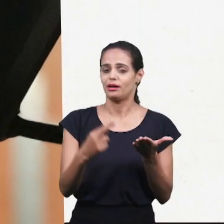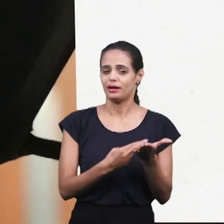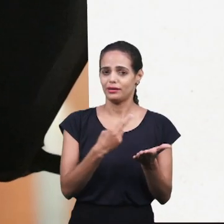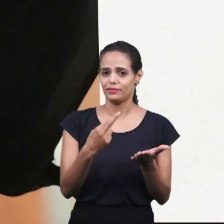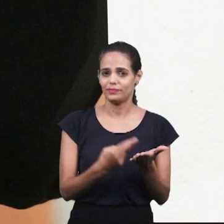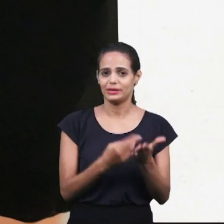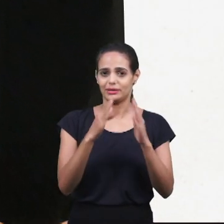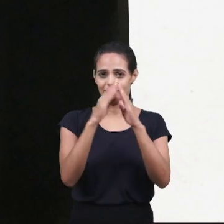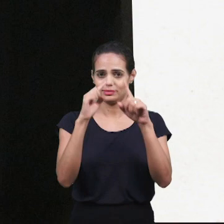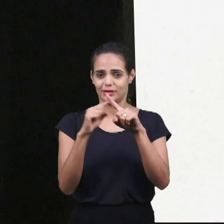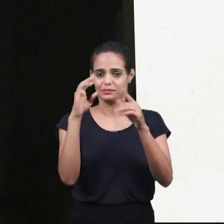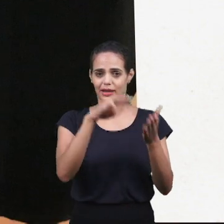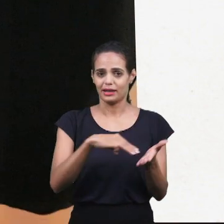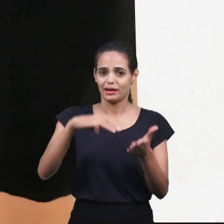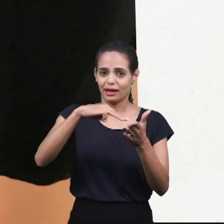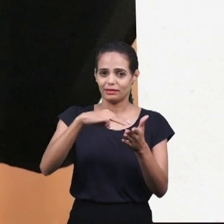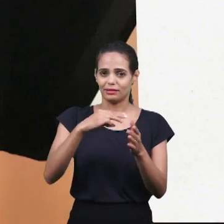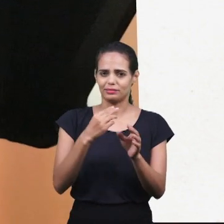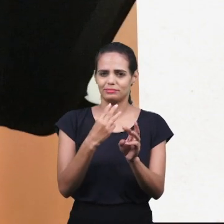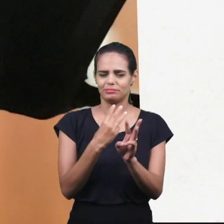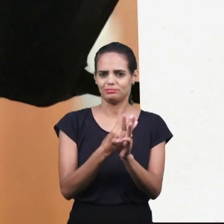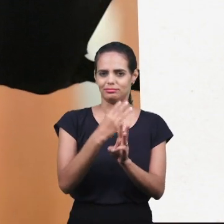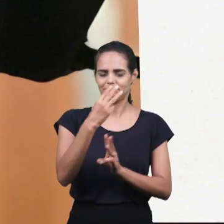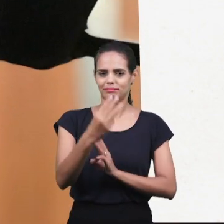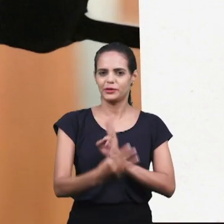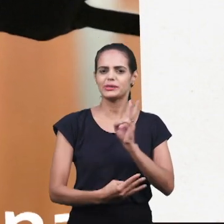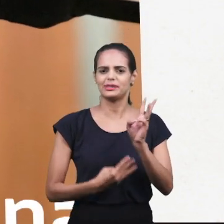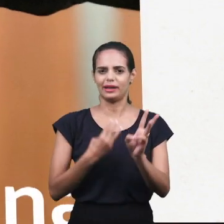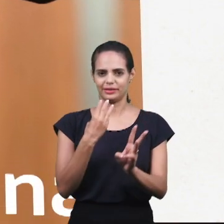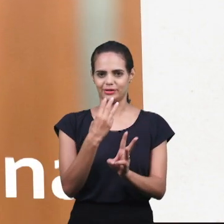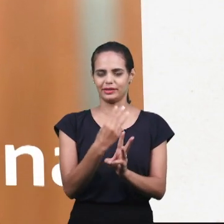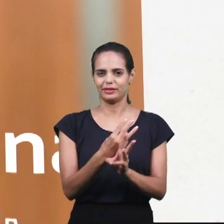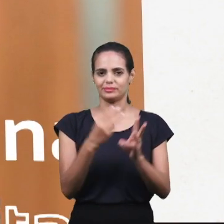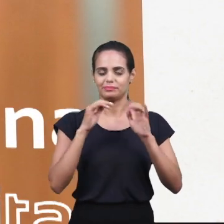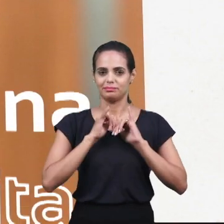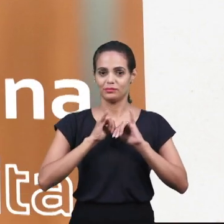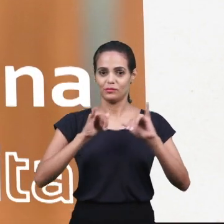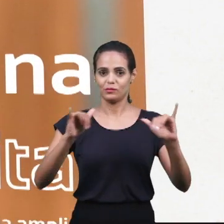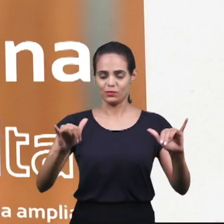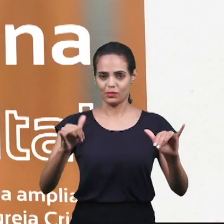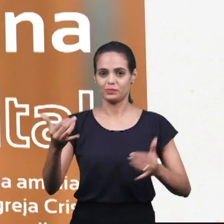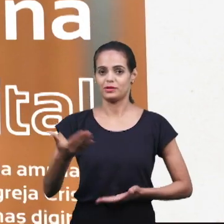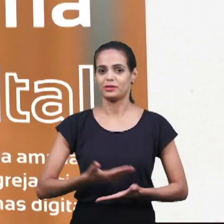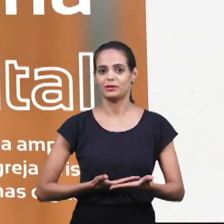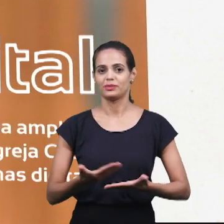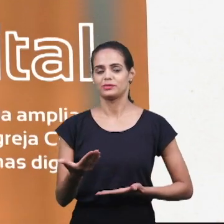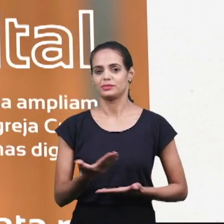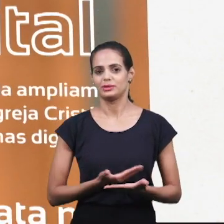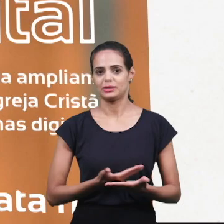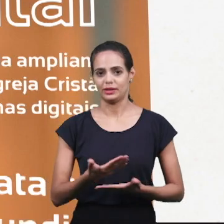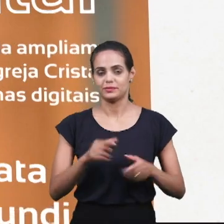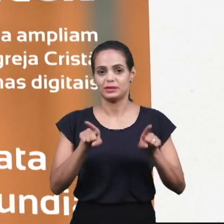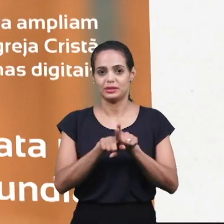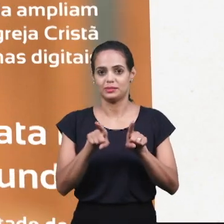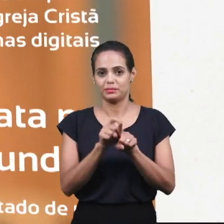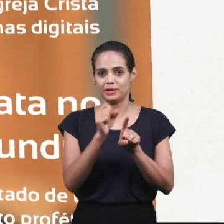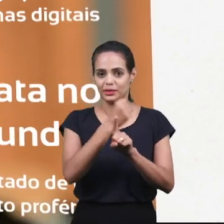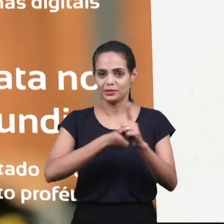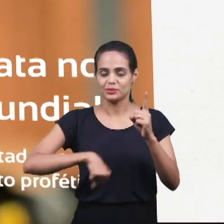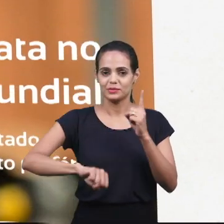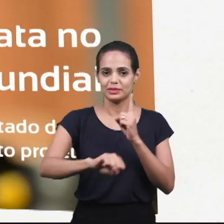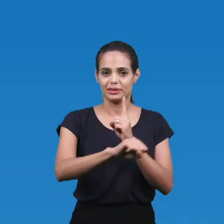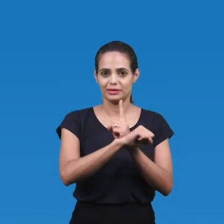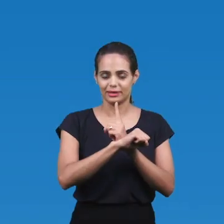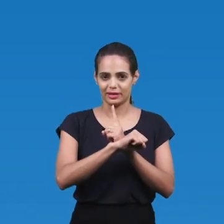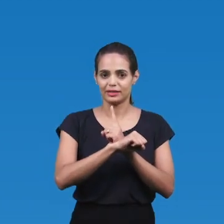com periodicidade trimestral, chega neste momento para informar aos membros da Igreja Cristã Maranata e à sociedade